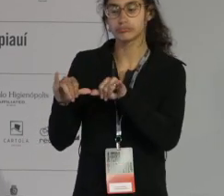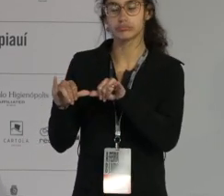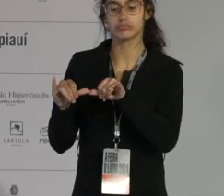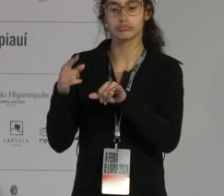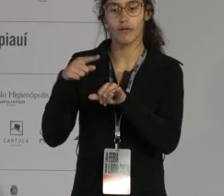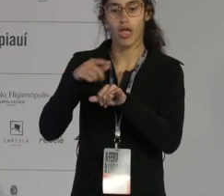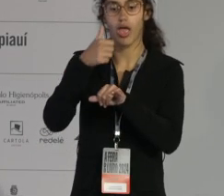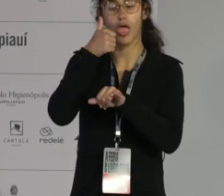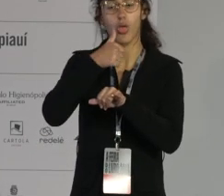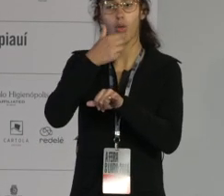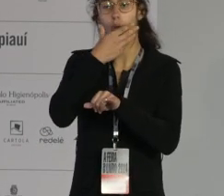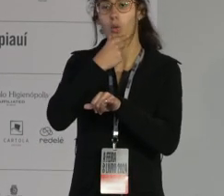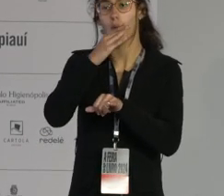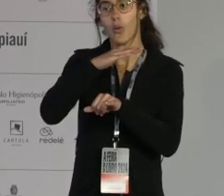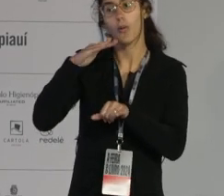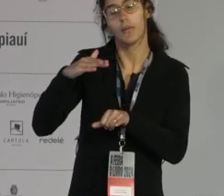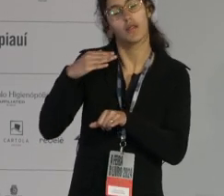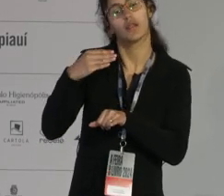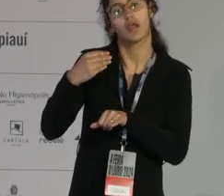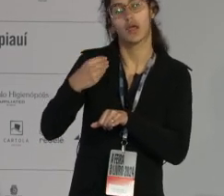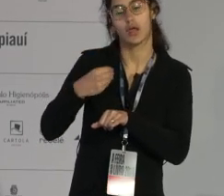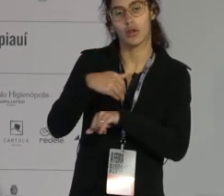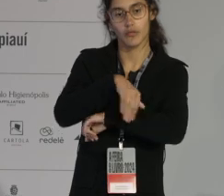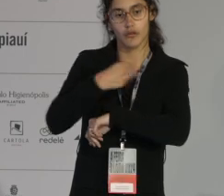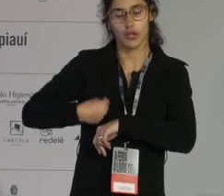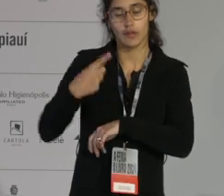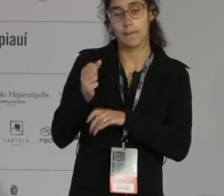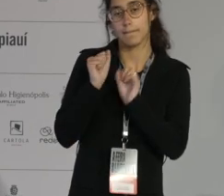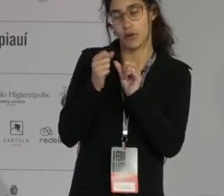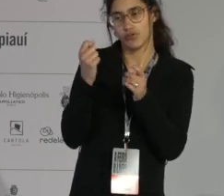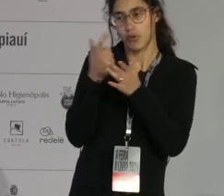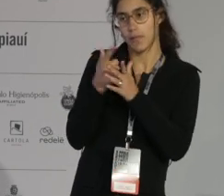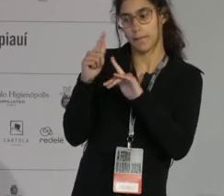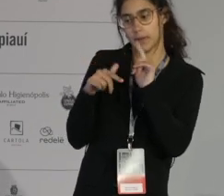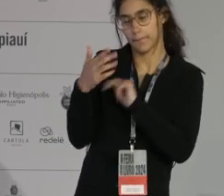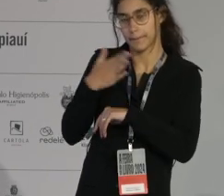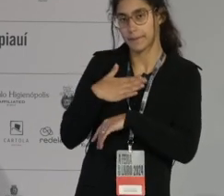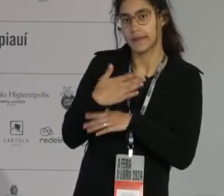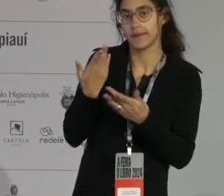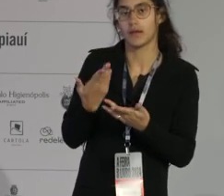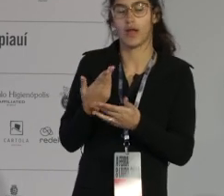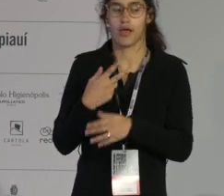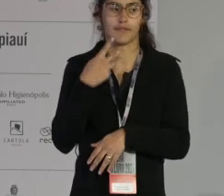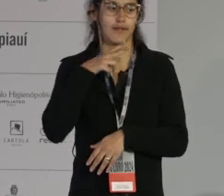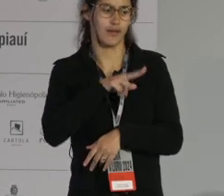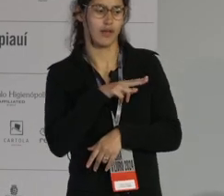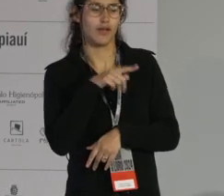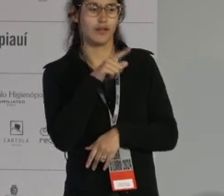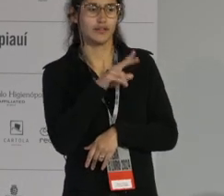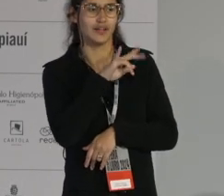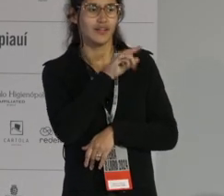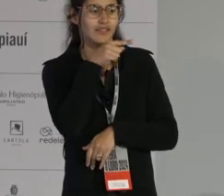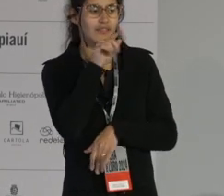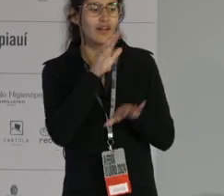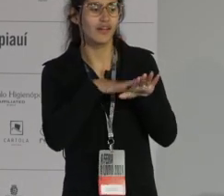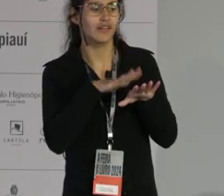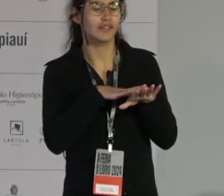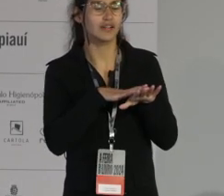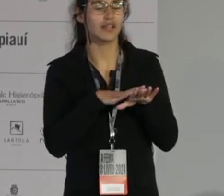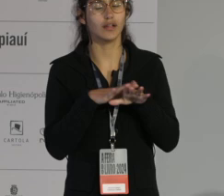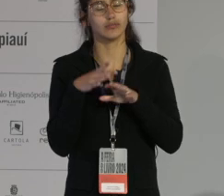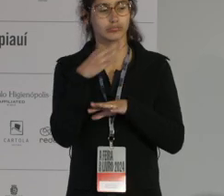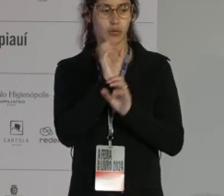e um menino assim, de rua interpela e pede: ah, será que você pode comprar isso para mim? E ela diz: vai ver, ela vai fazer a feira